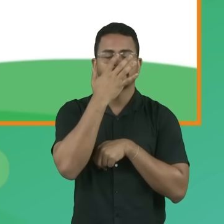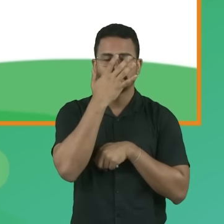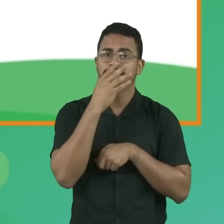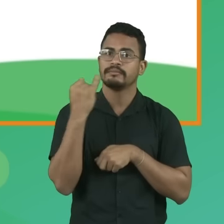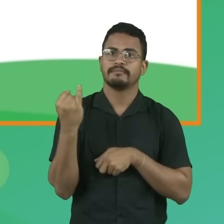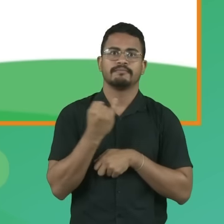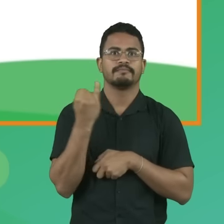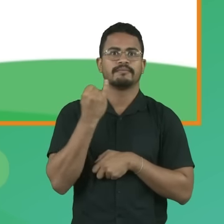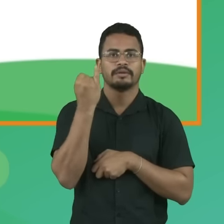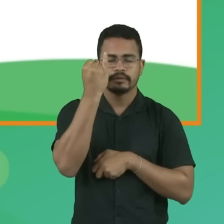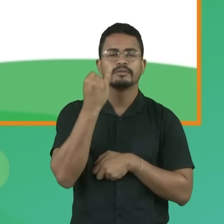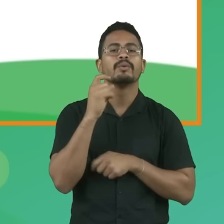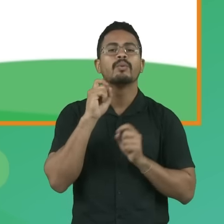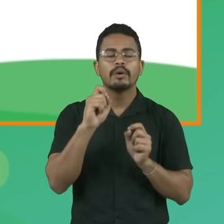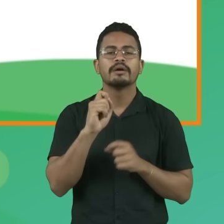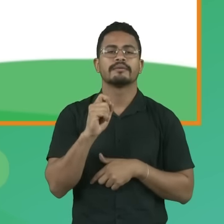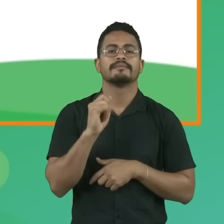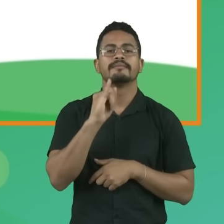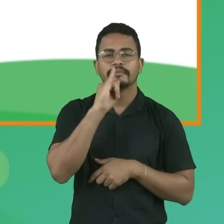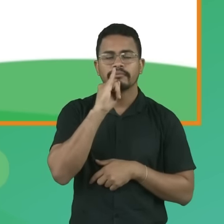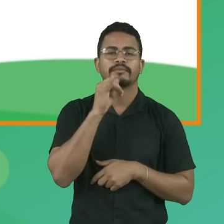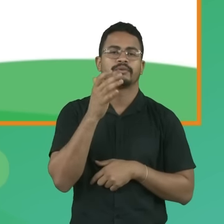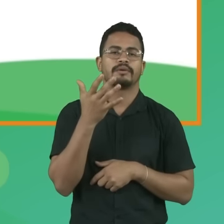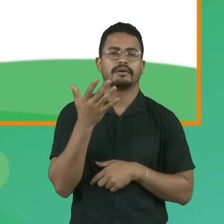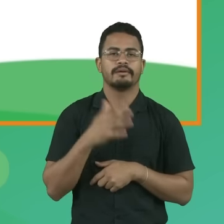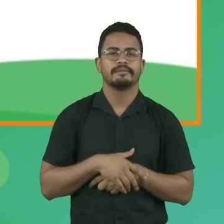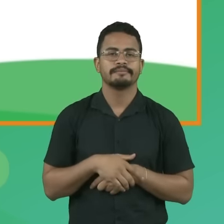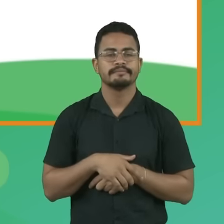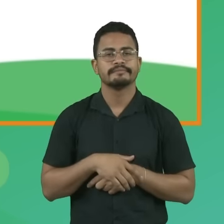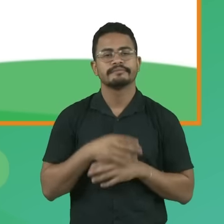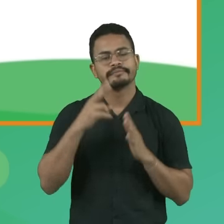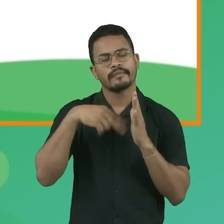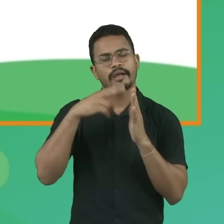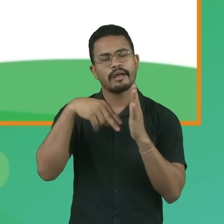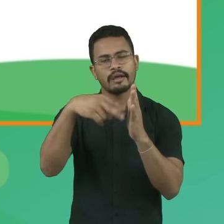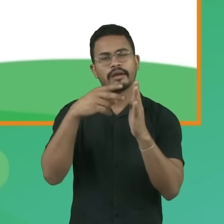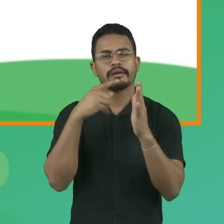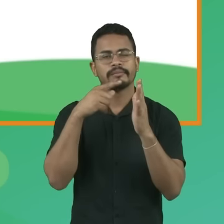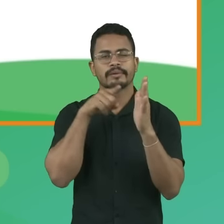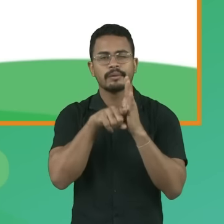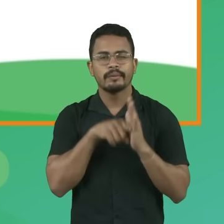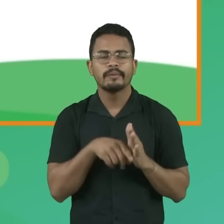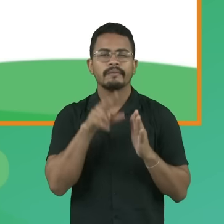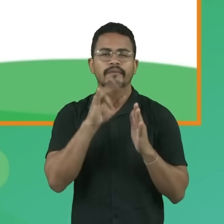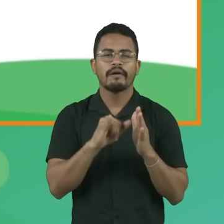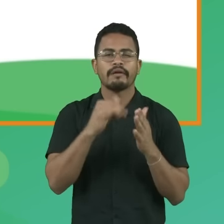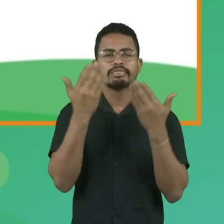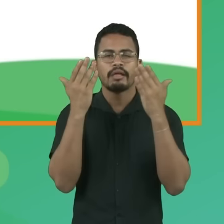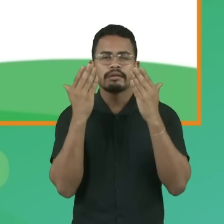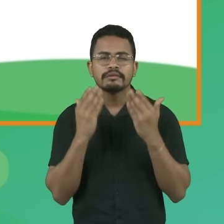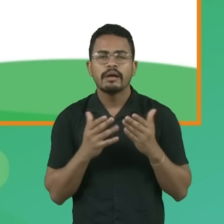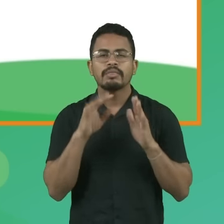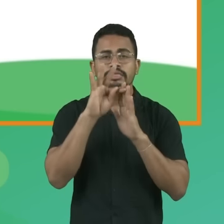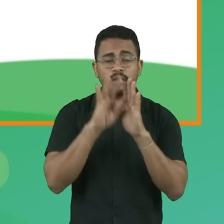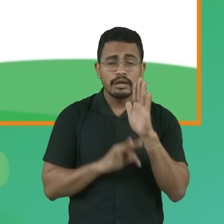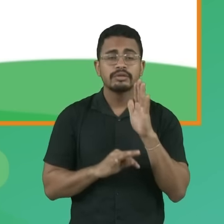importante, né? Que quando você for ler essas questões, analisar esses textos, por exemplo,